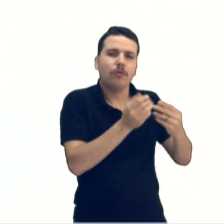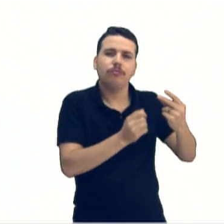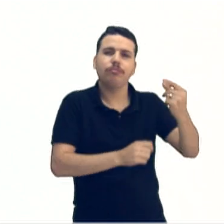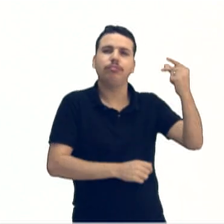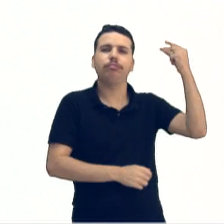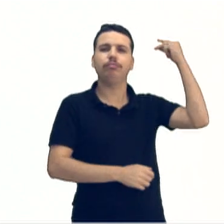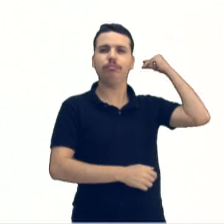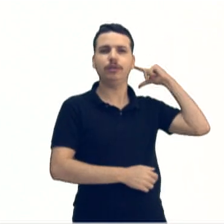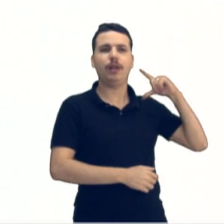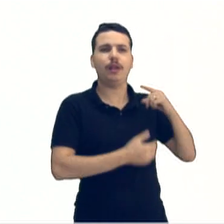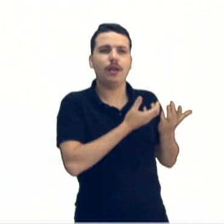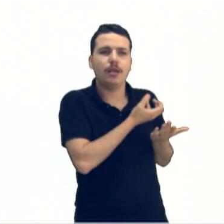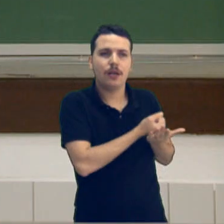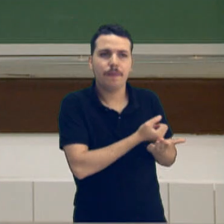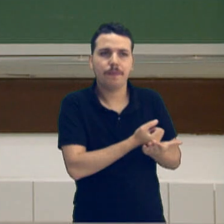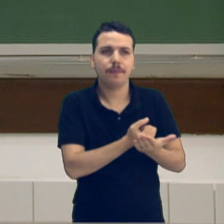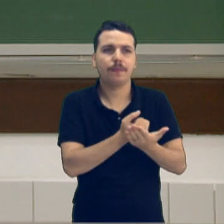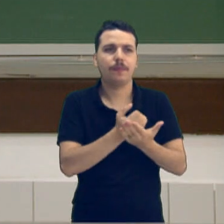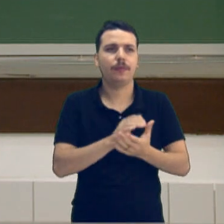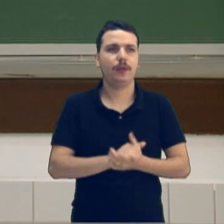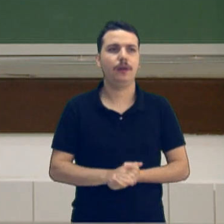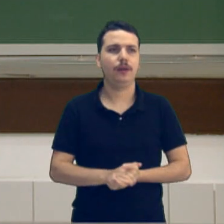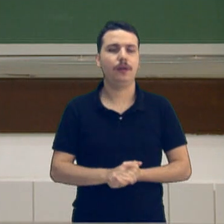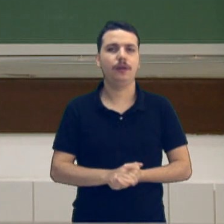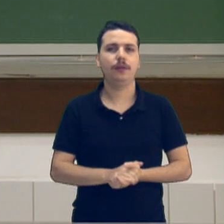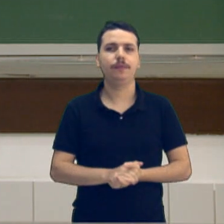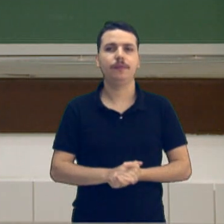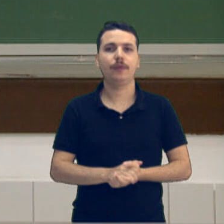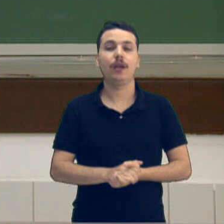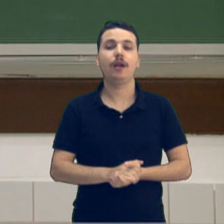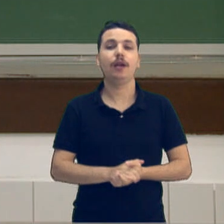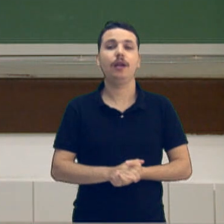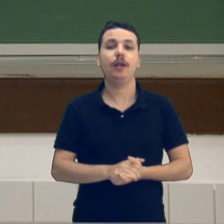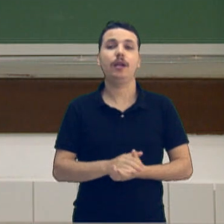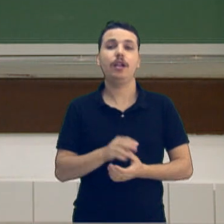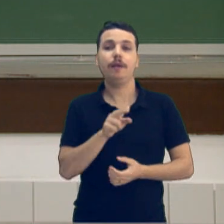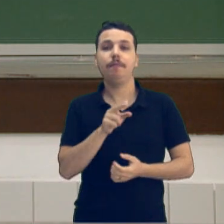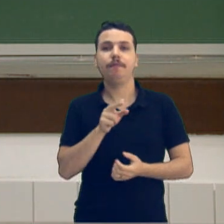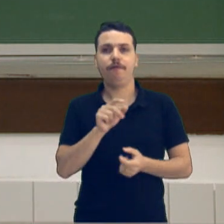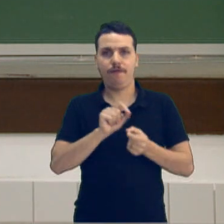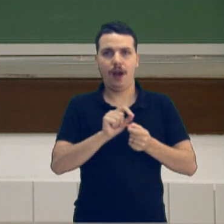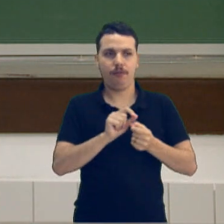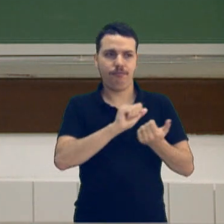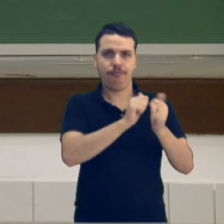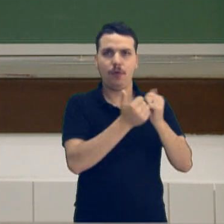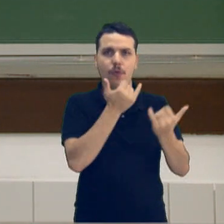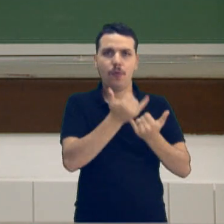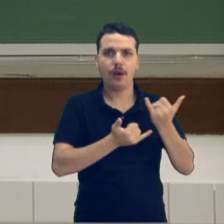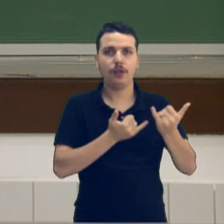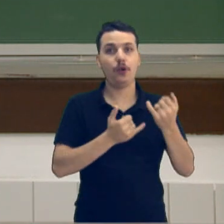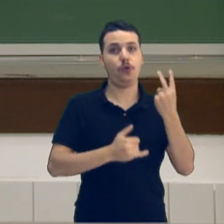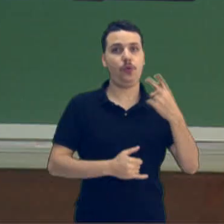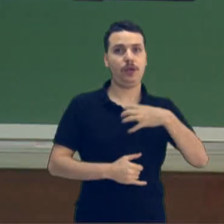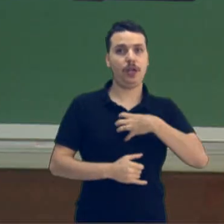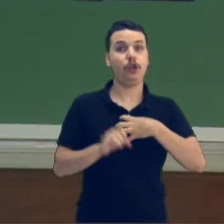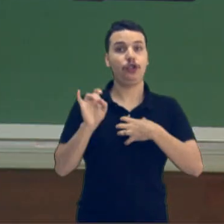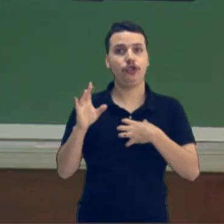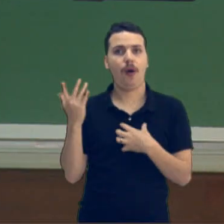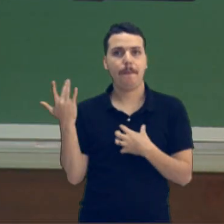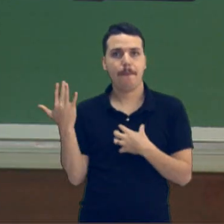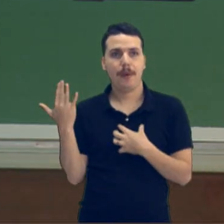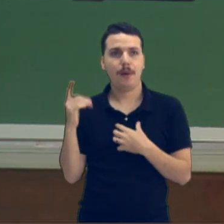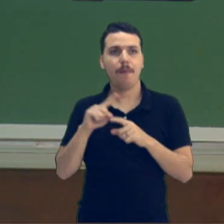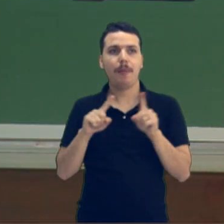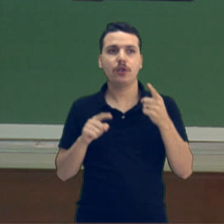esses registros e ela é praticada de duas formas, né? Tem essa característica só com a mão, mas aí observem